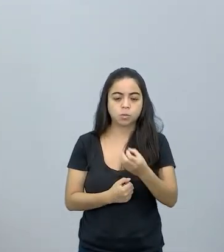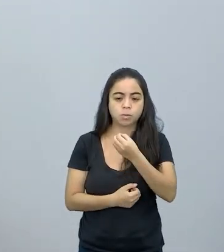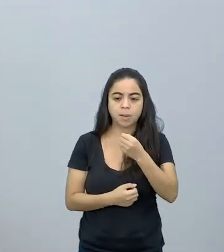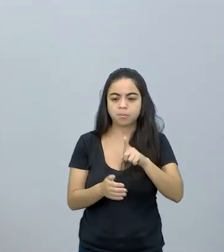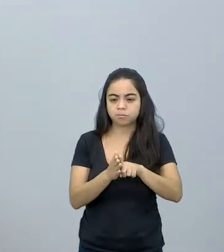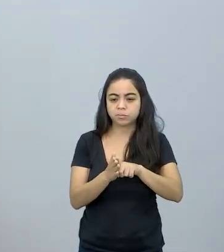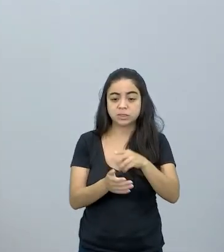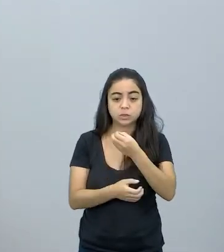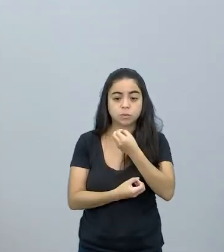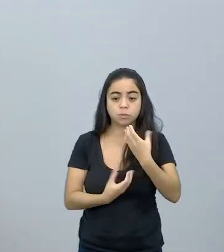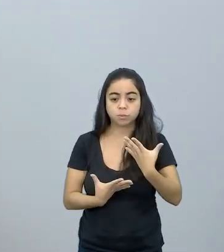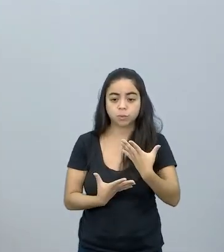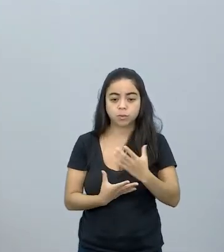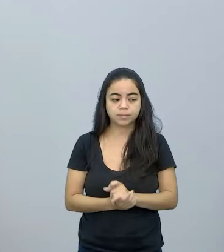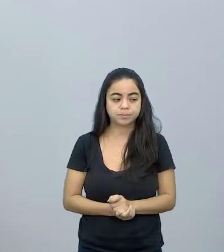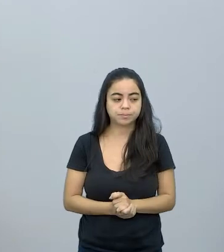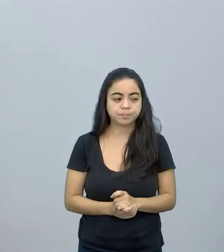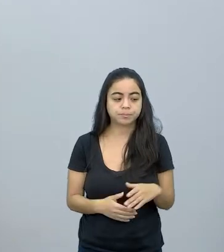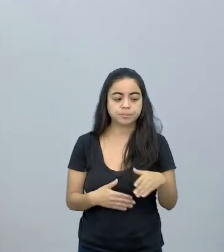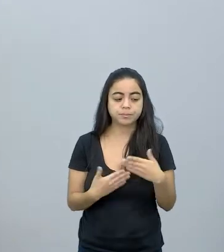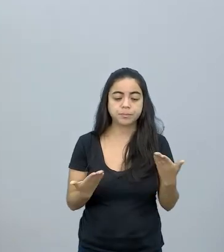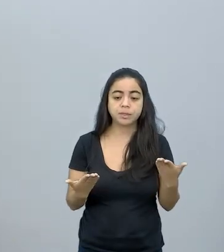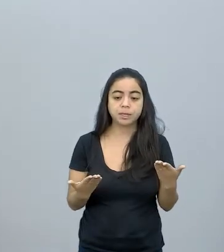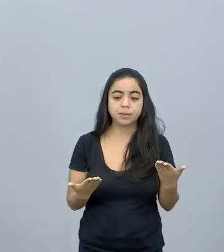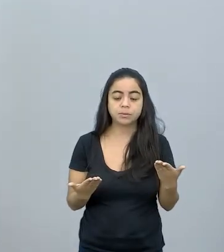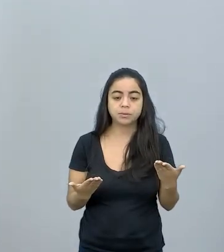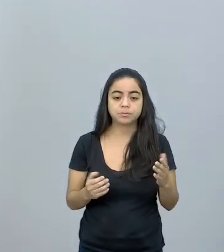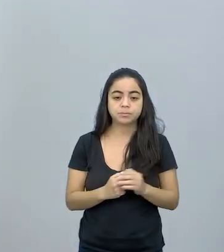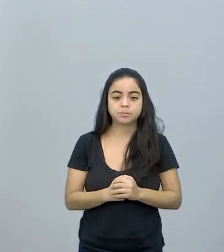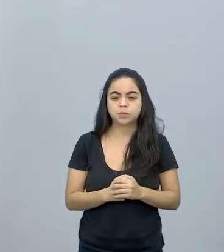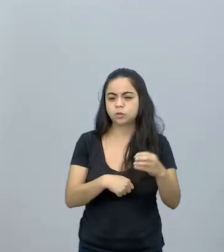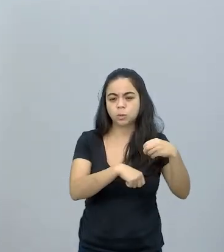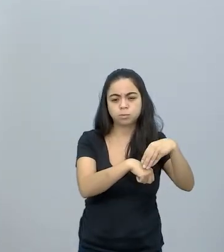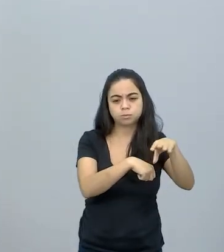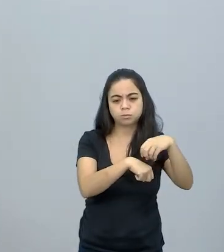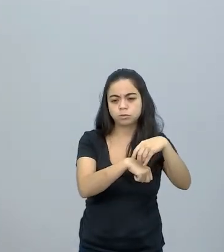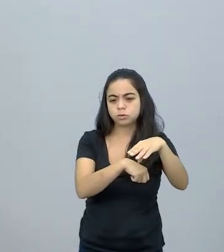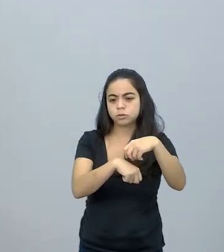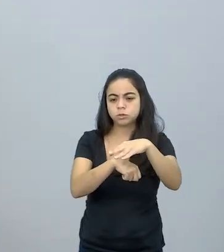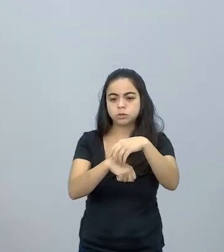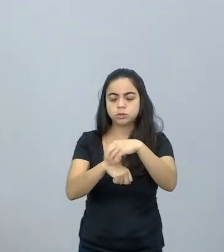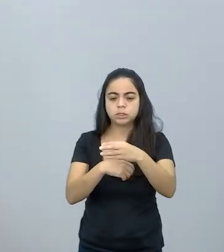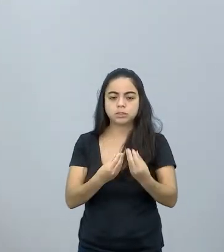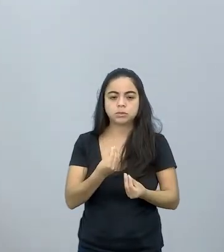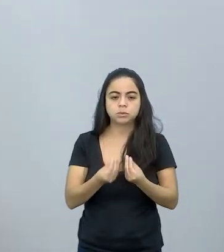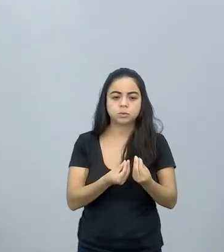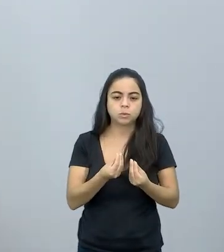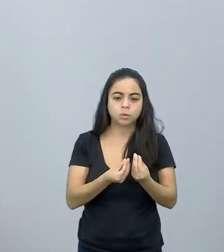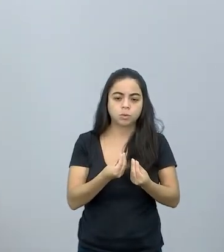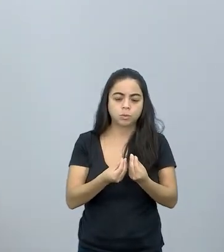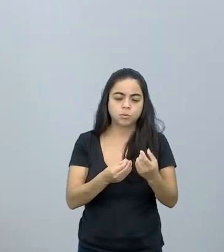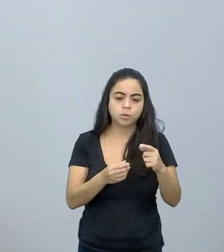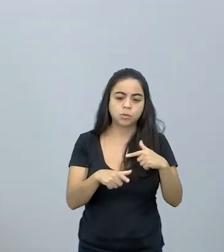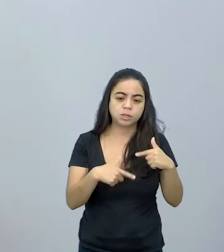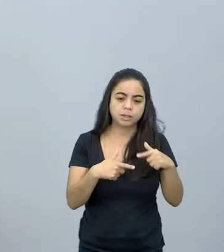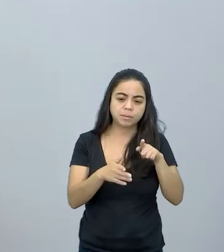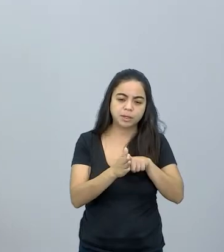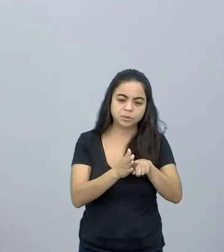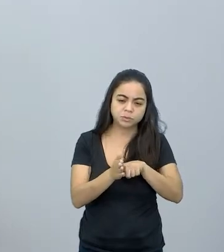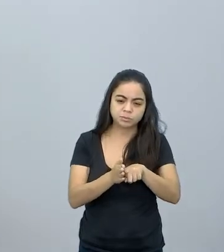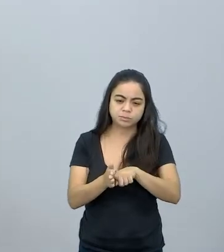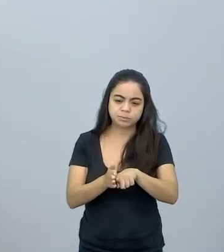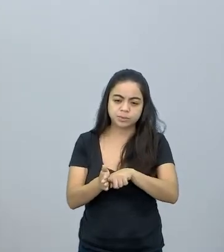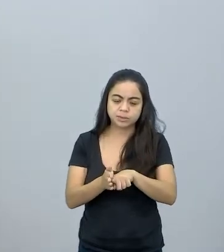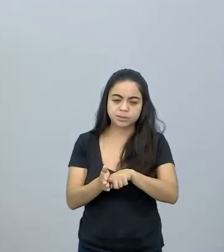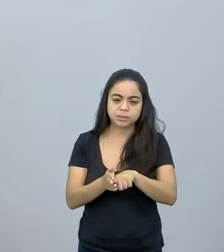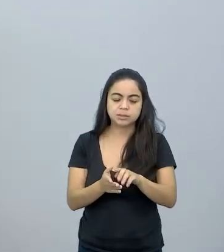né? Então, pessoal, estou dando ali algumas dicas de como que a gente faz um trabalho de pesquisa